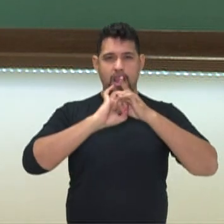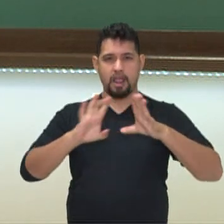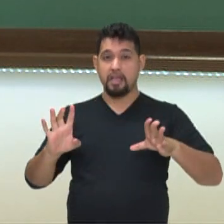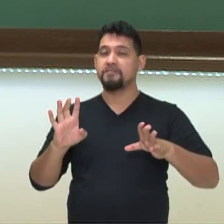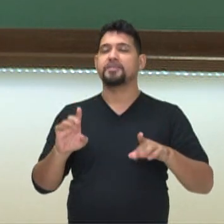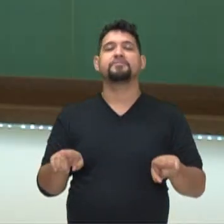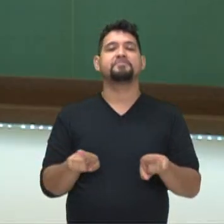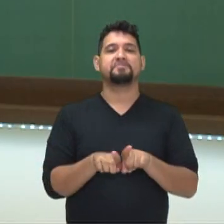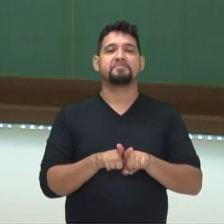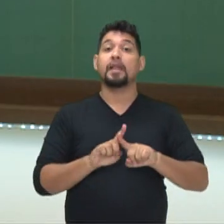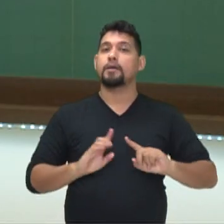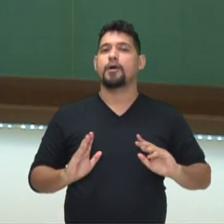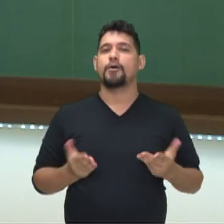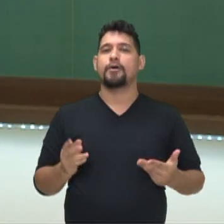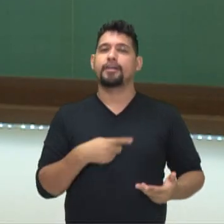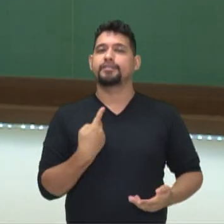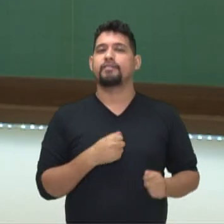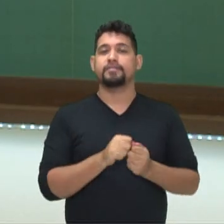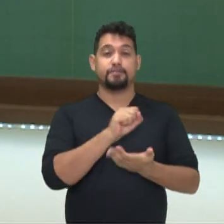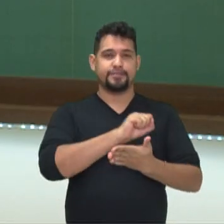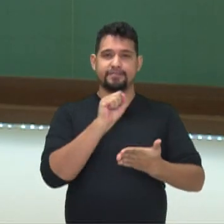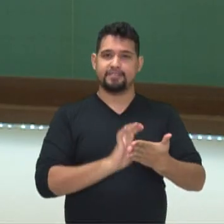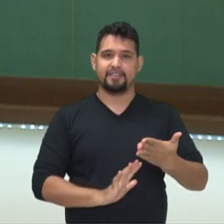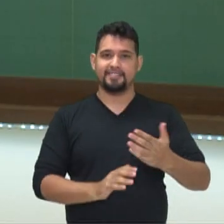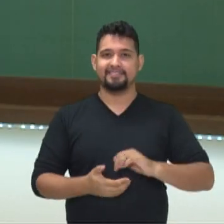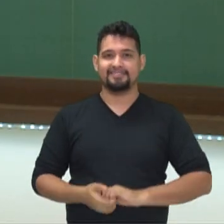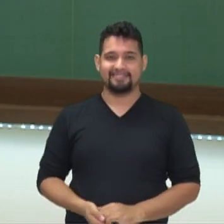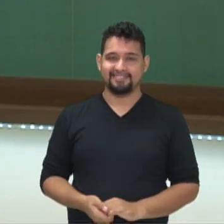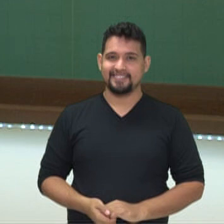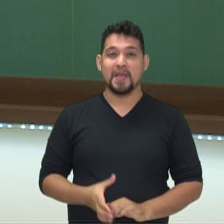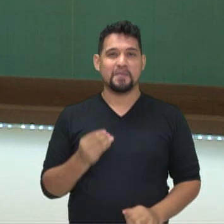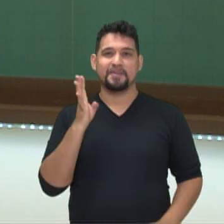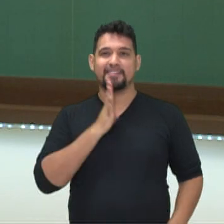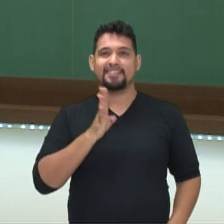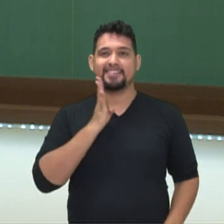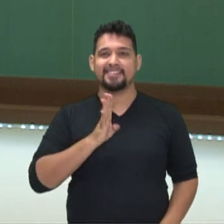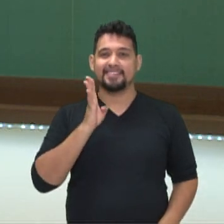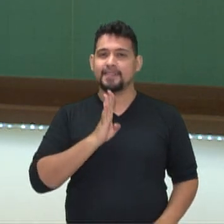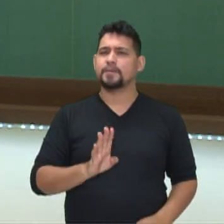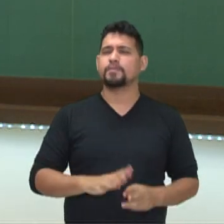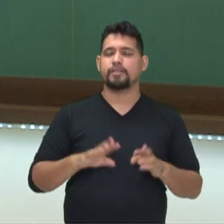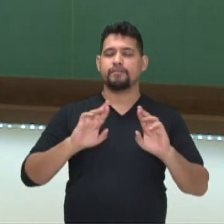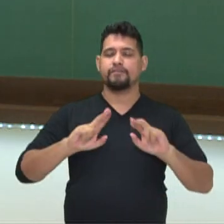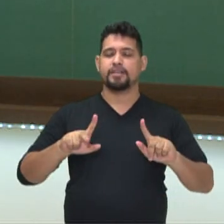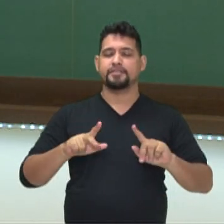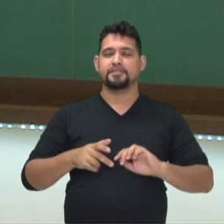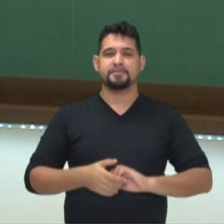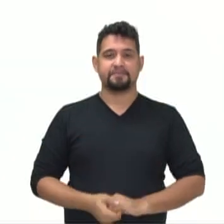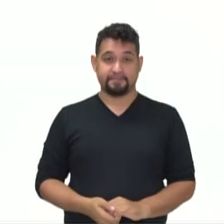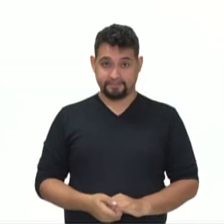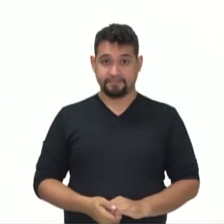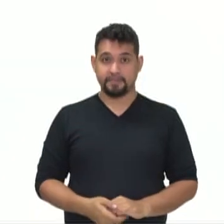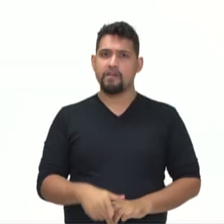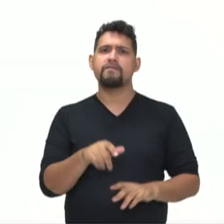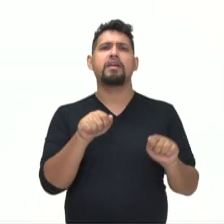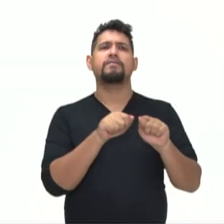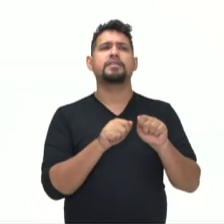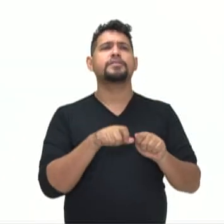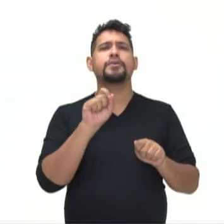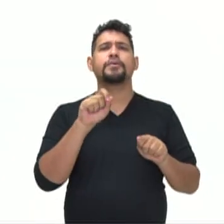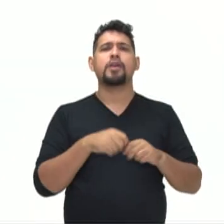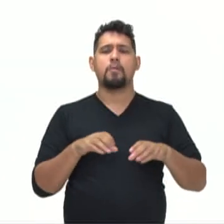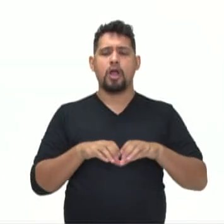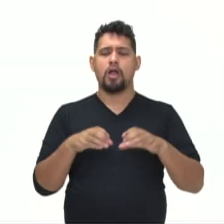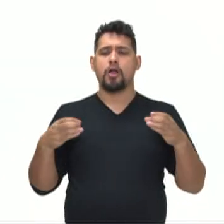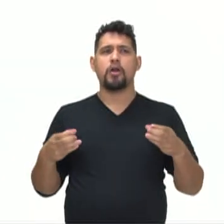do Estado. E agora vamos fazer uma atividade bem bacana, bem diferente. Faça um acróstico com